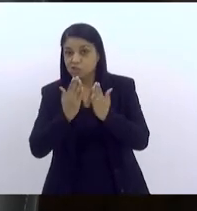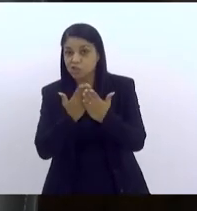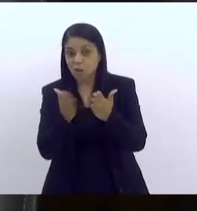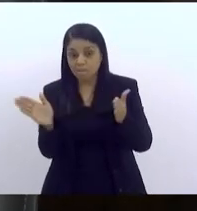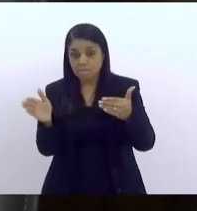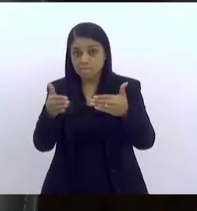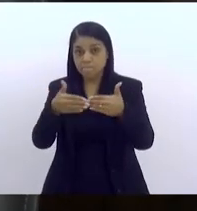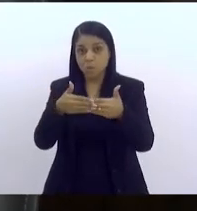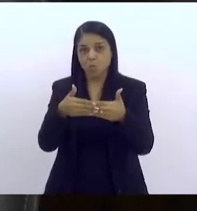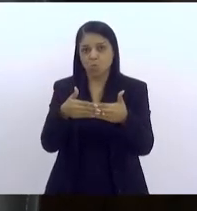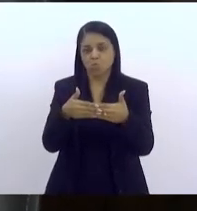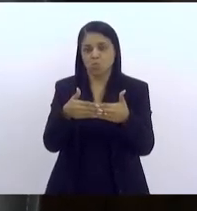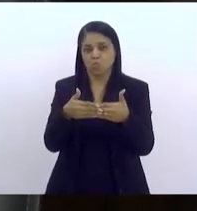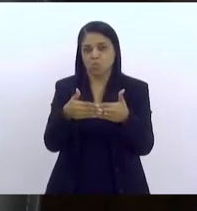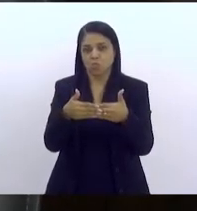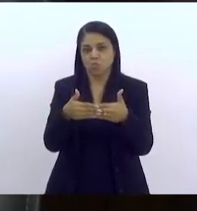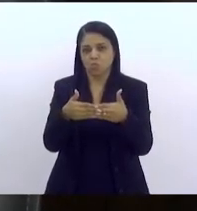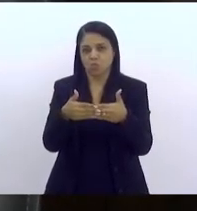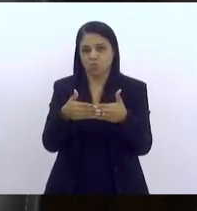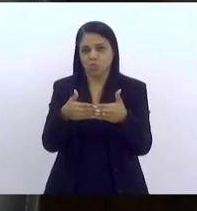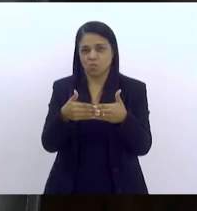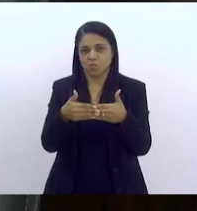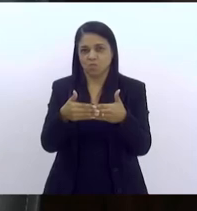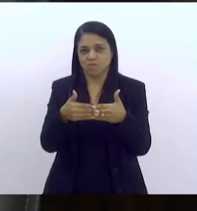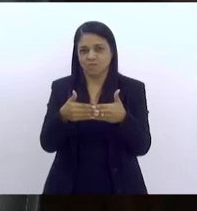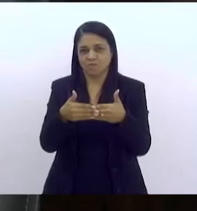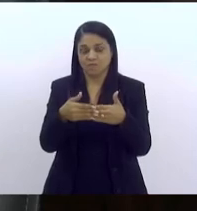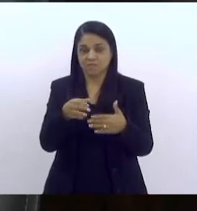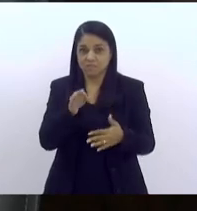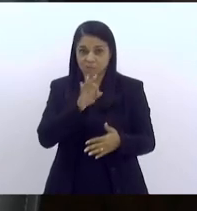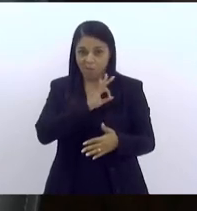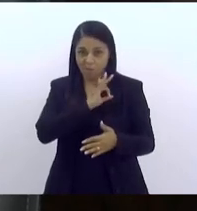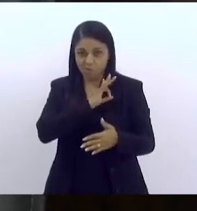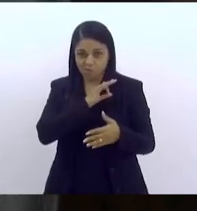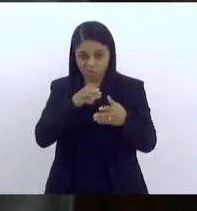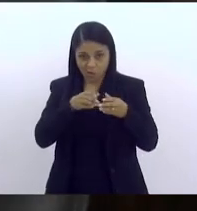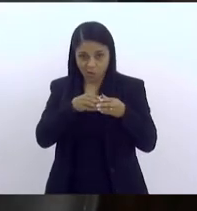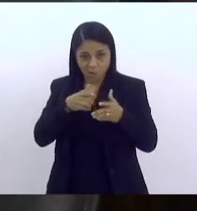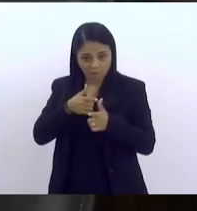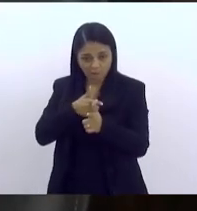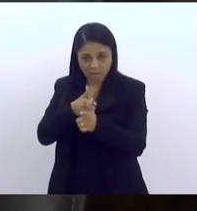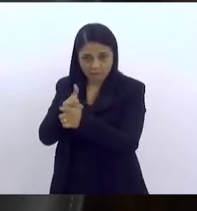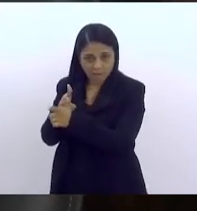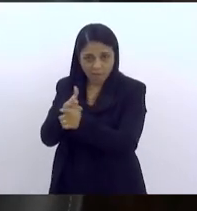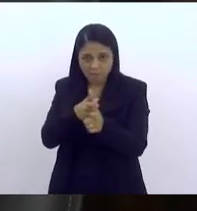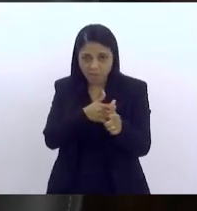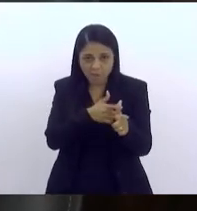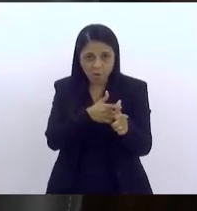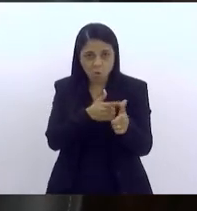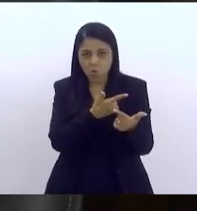E essas operações policiais Fora de Controle